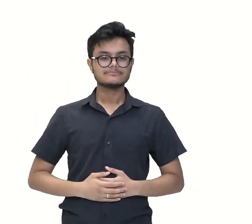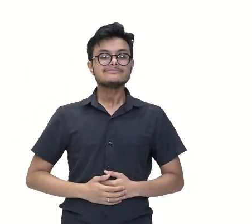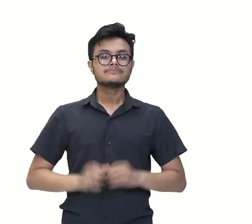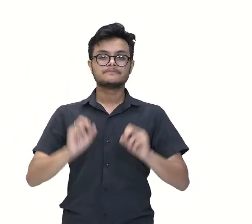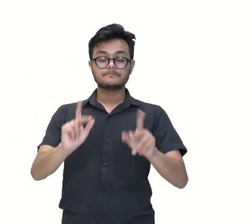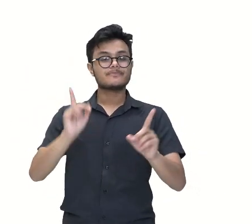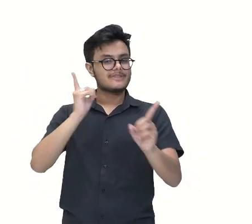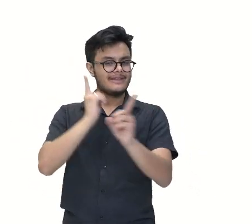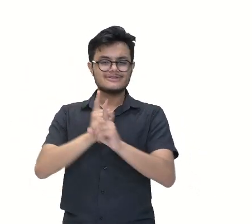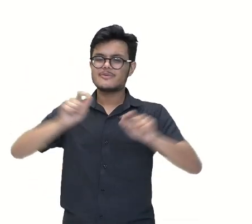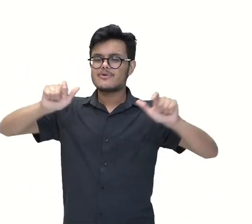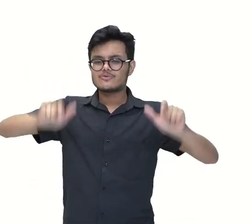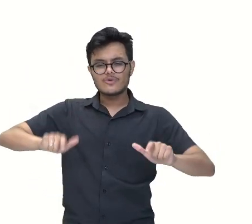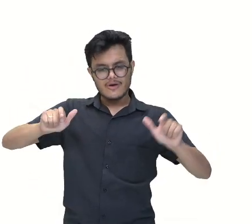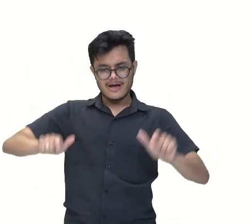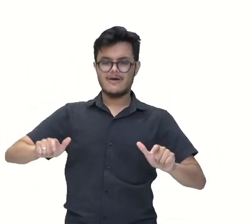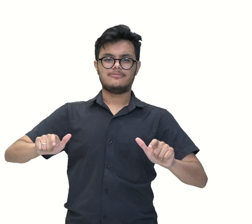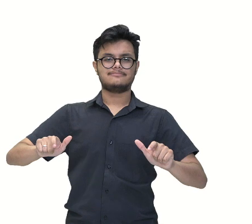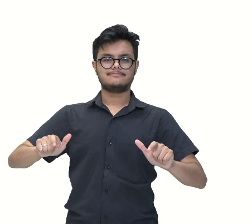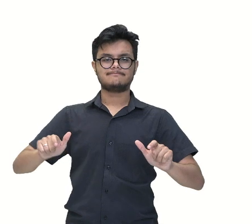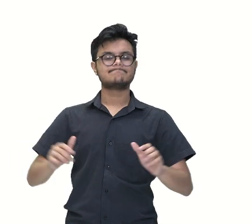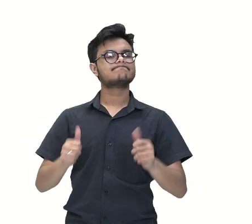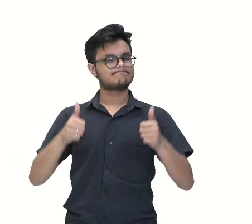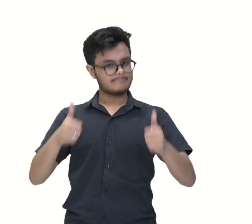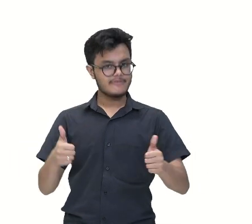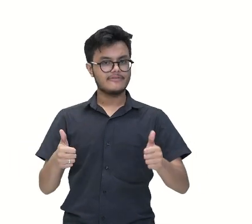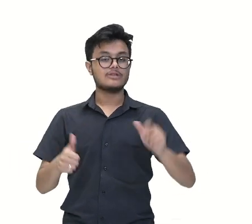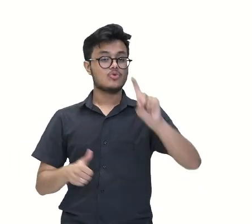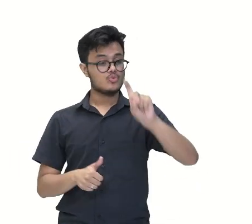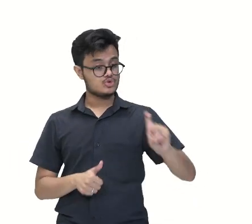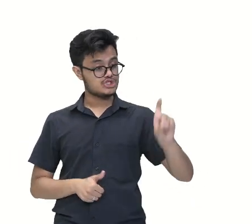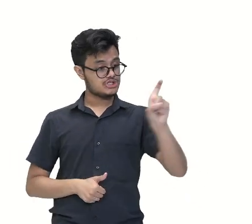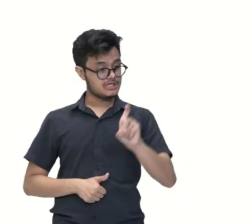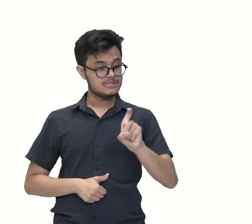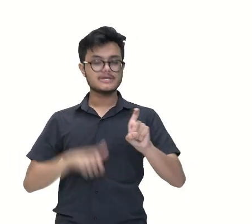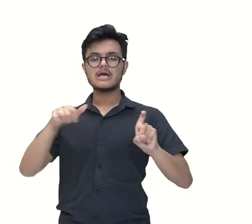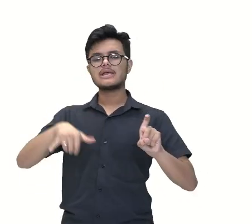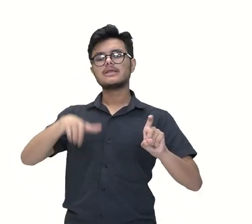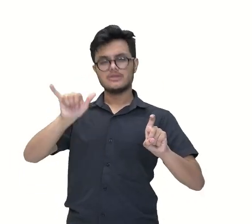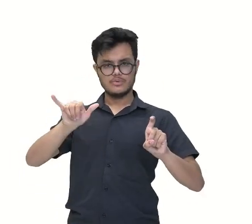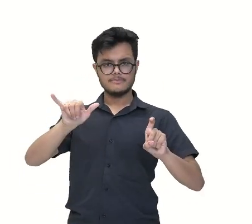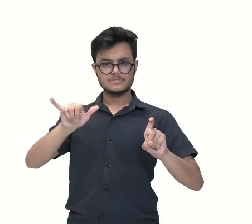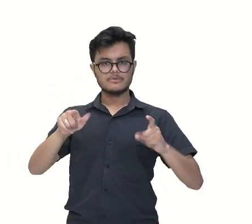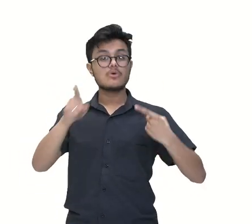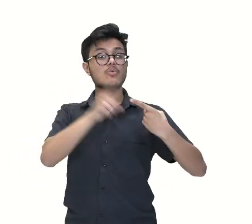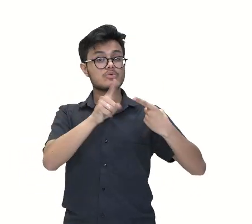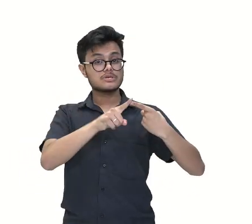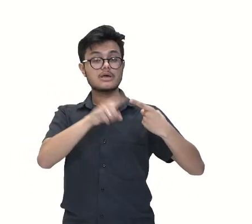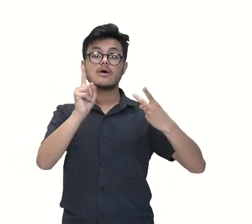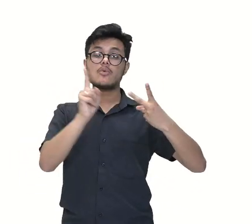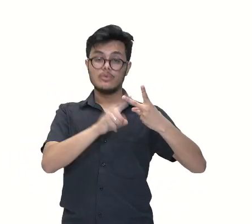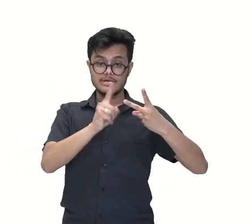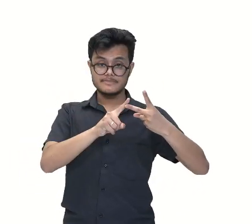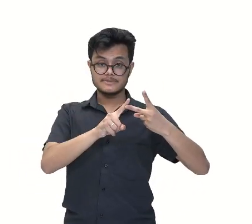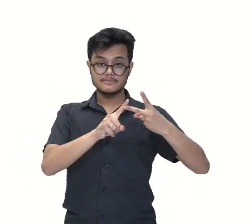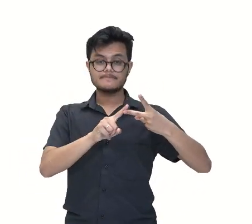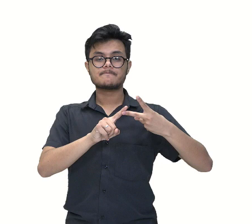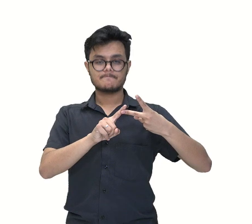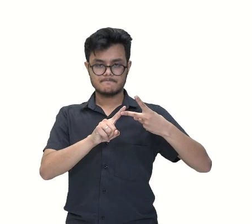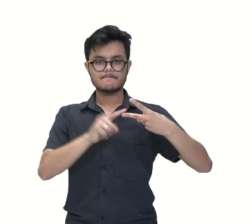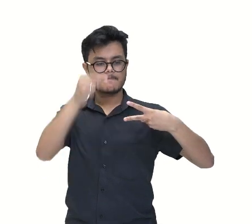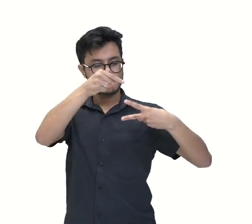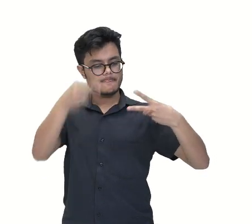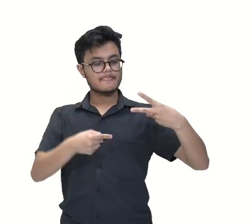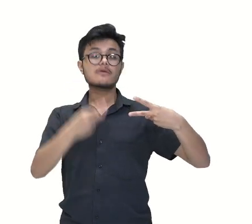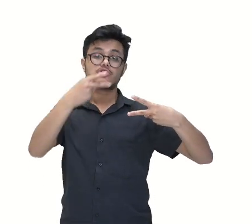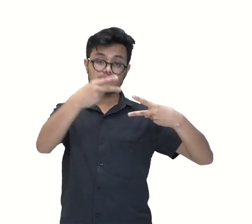aqui estão as duas coordenadas. Coordenada x, v e